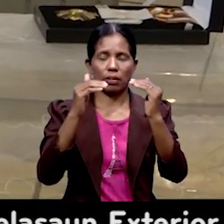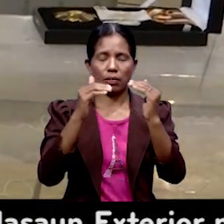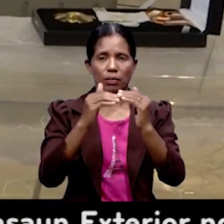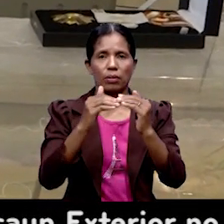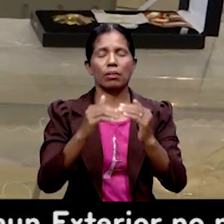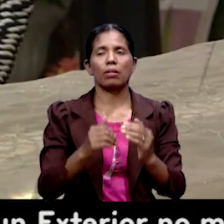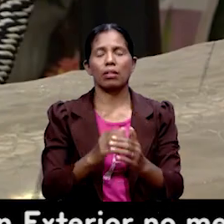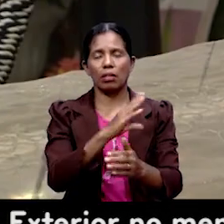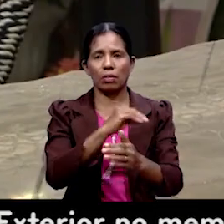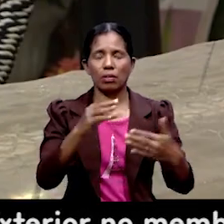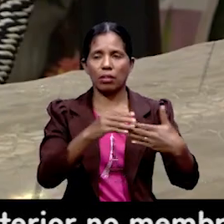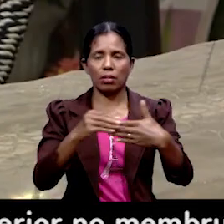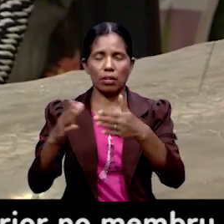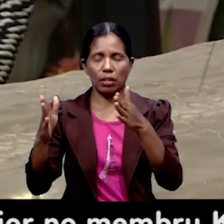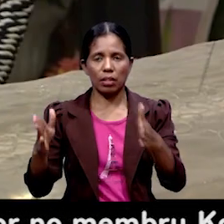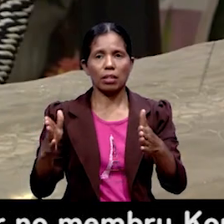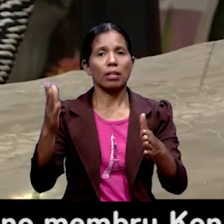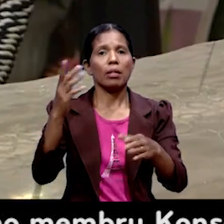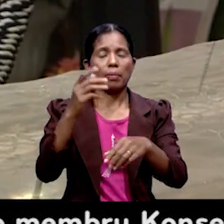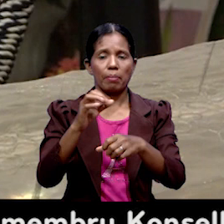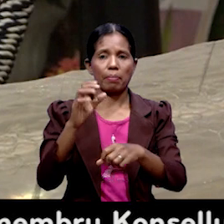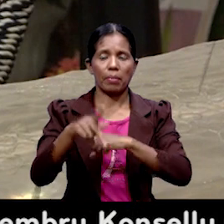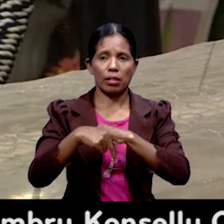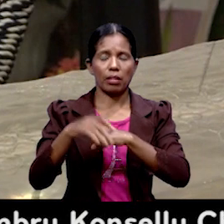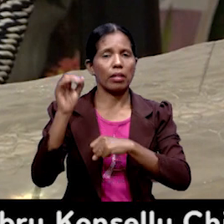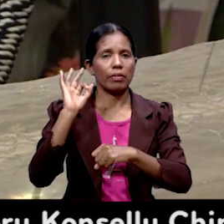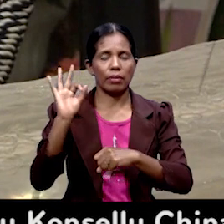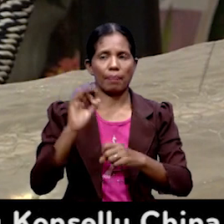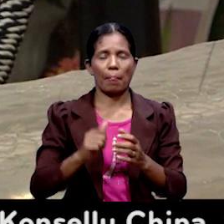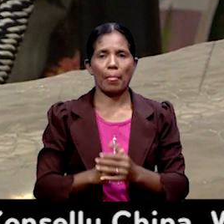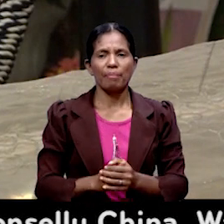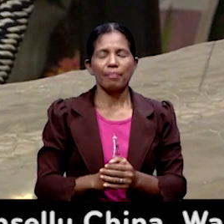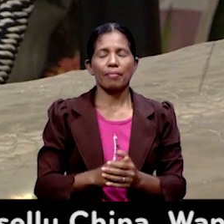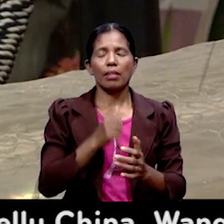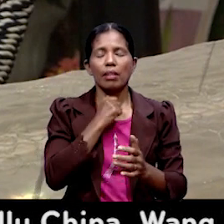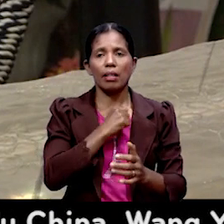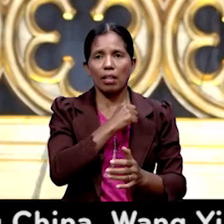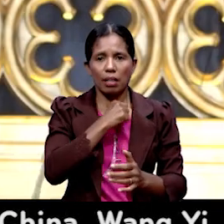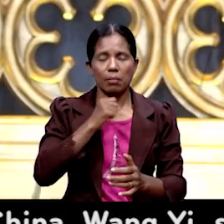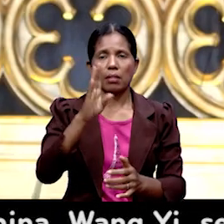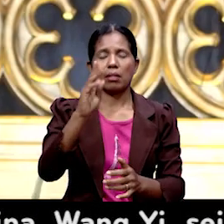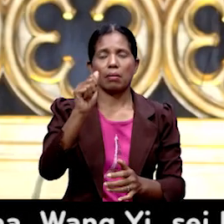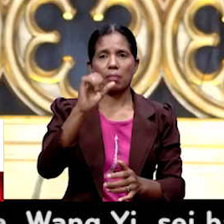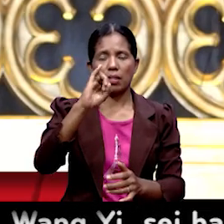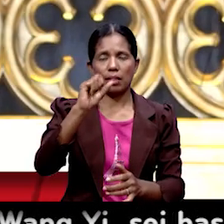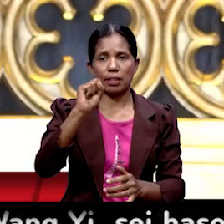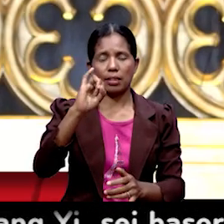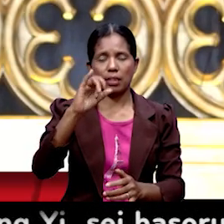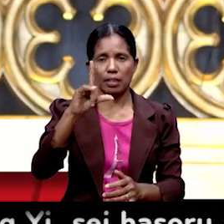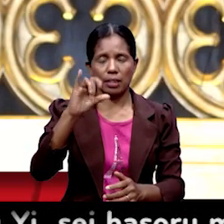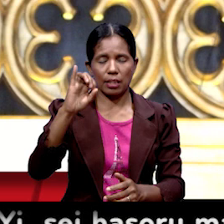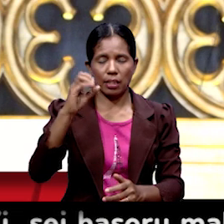secretas o líder Frente Armada. Dom Basílio do Nascimento trabalhou incansavelmente para